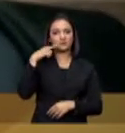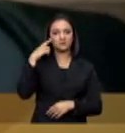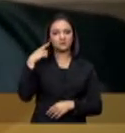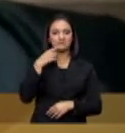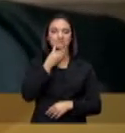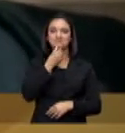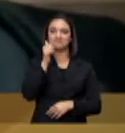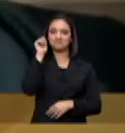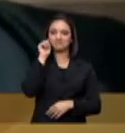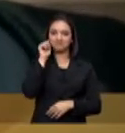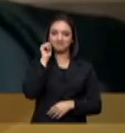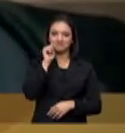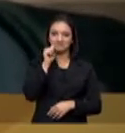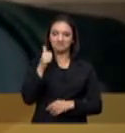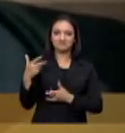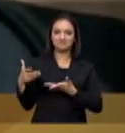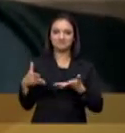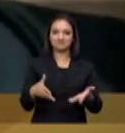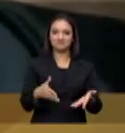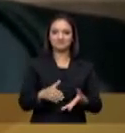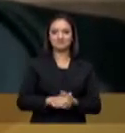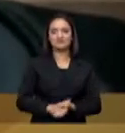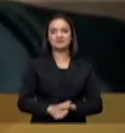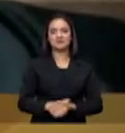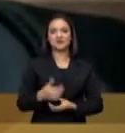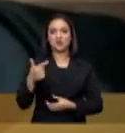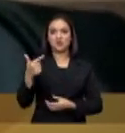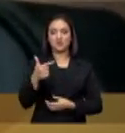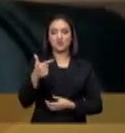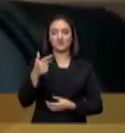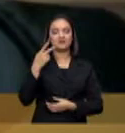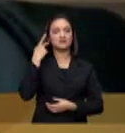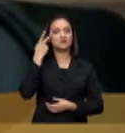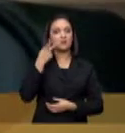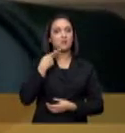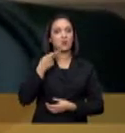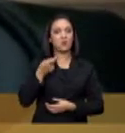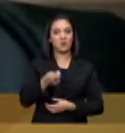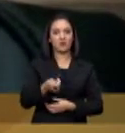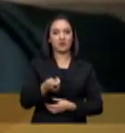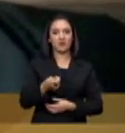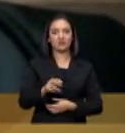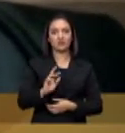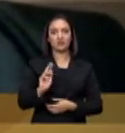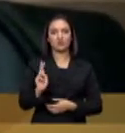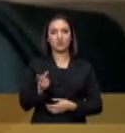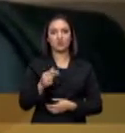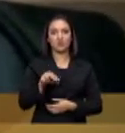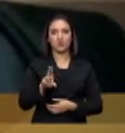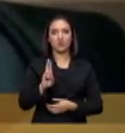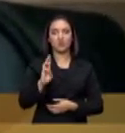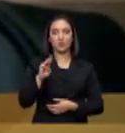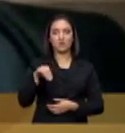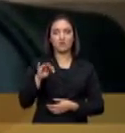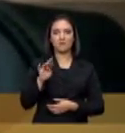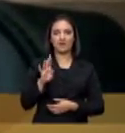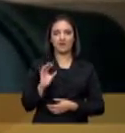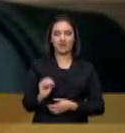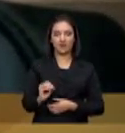e advogadas que se fazem presentes, o senhor vice-procurador-geral da República, que aqui